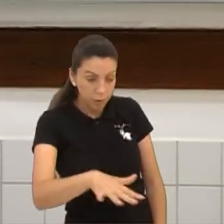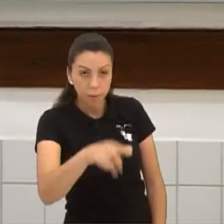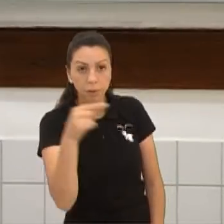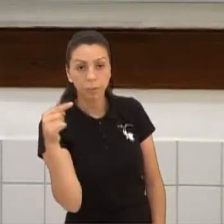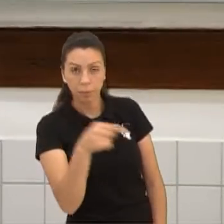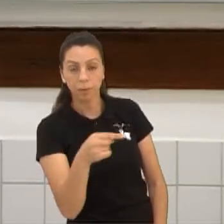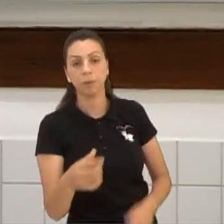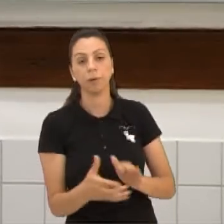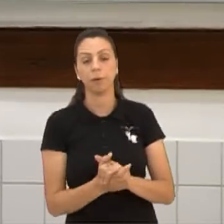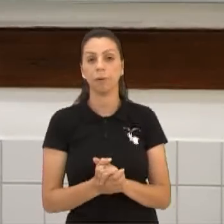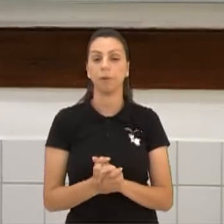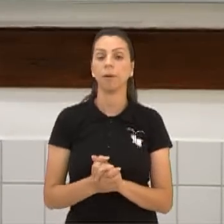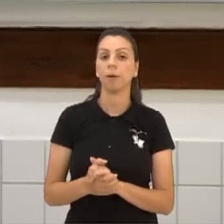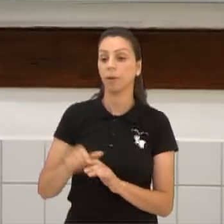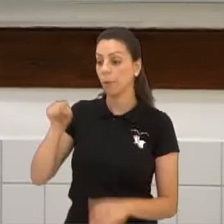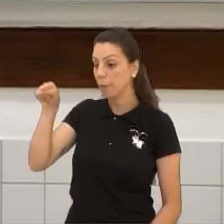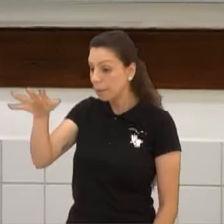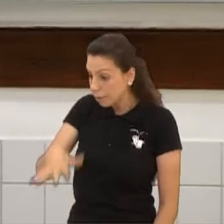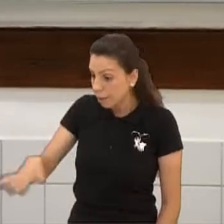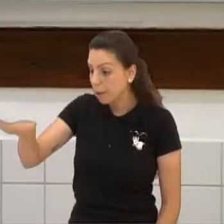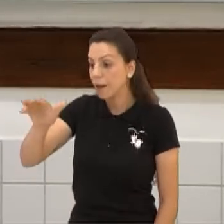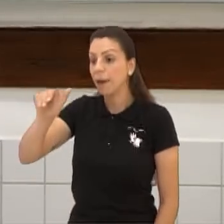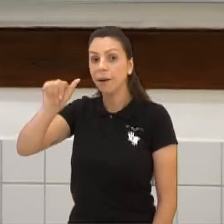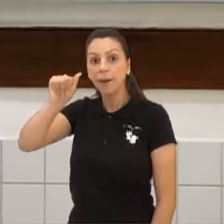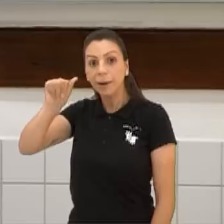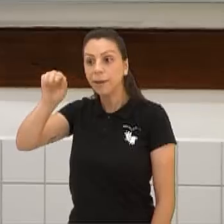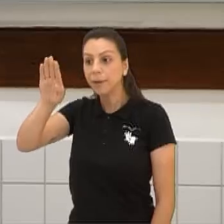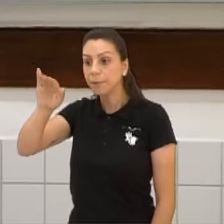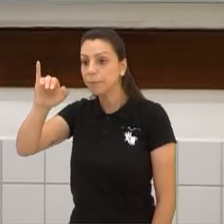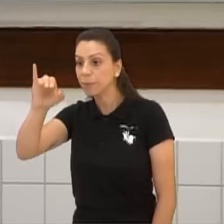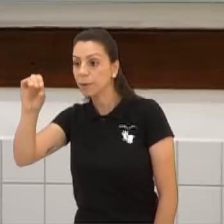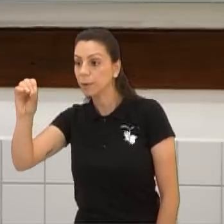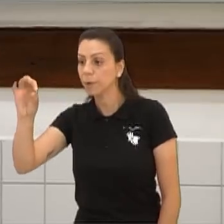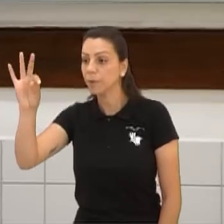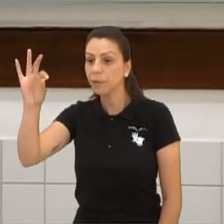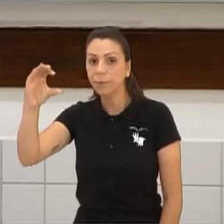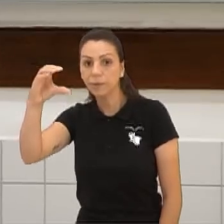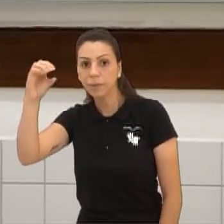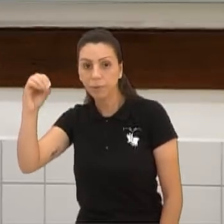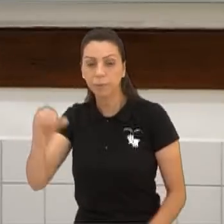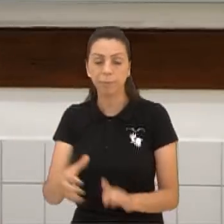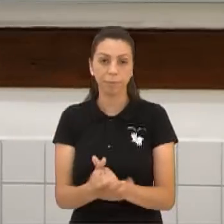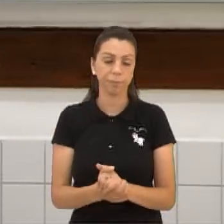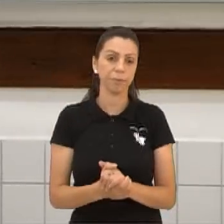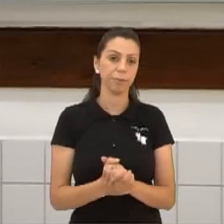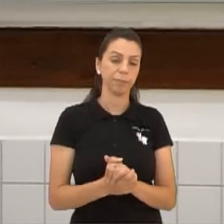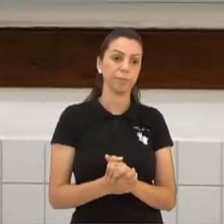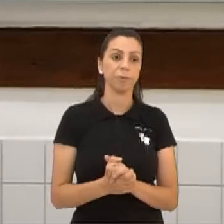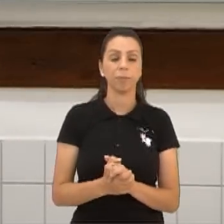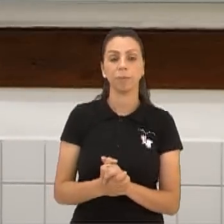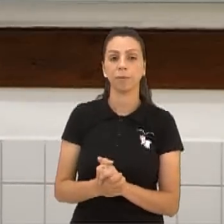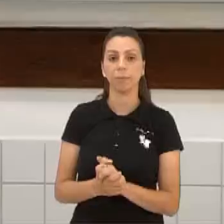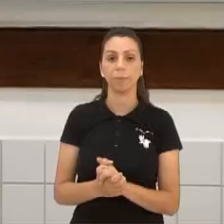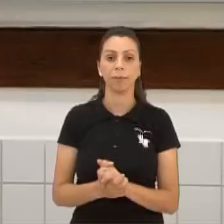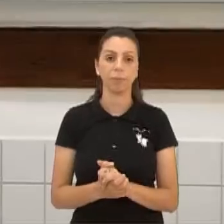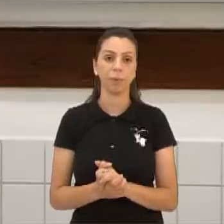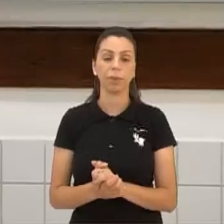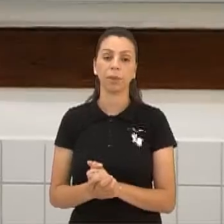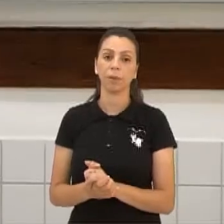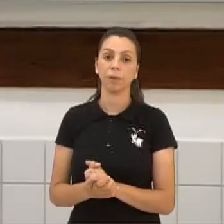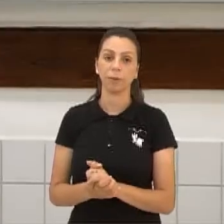de meio abiótico, ou fatores físicos e fatores químicos. Uma outra coisa que é